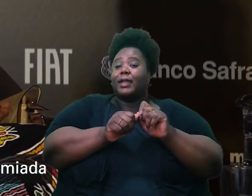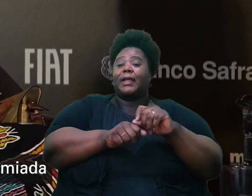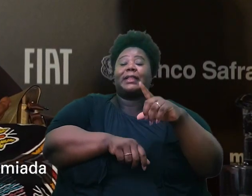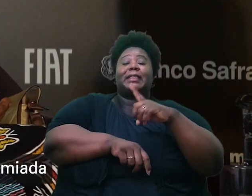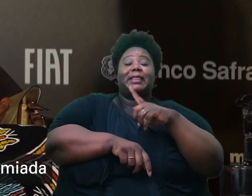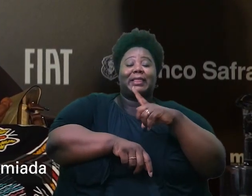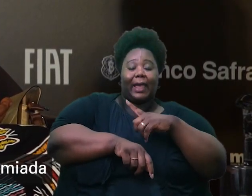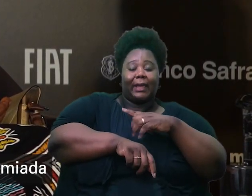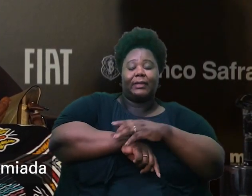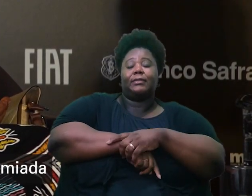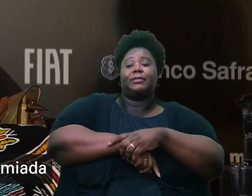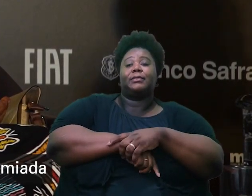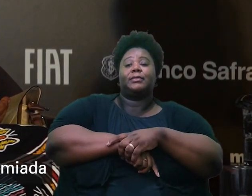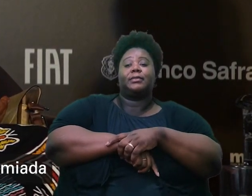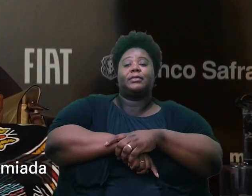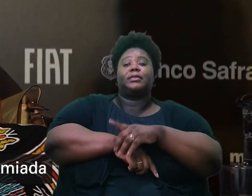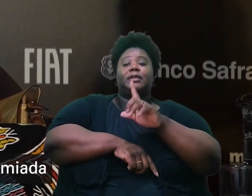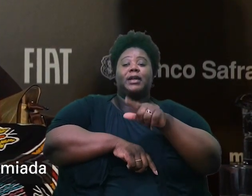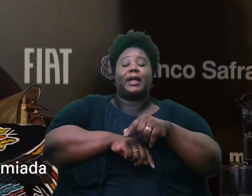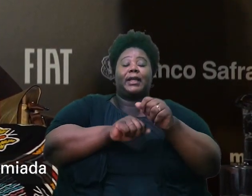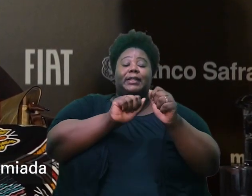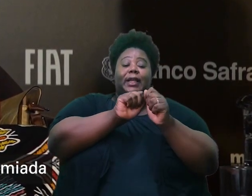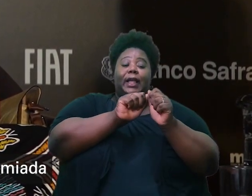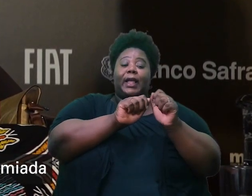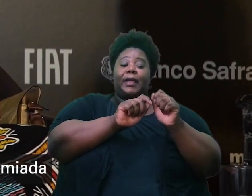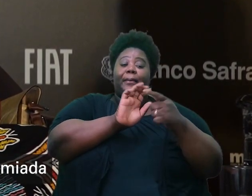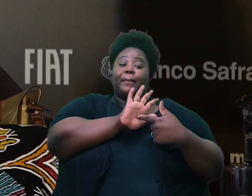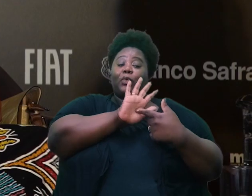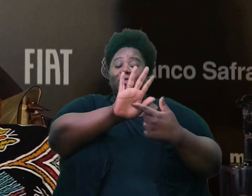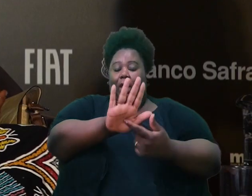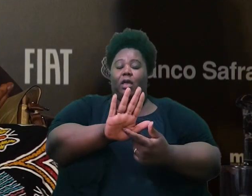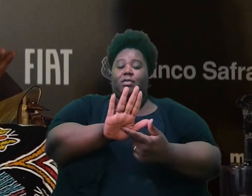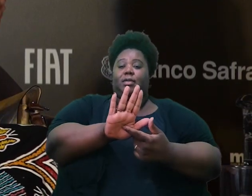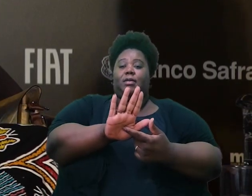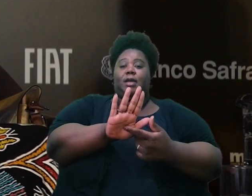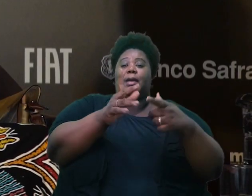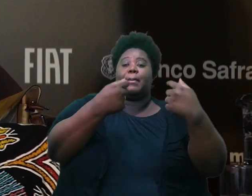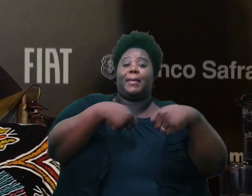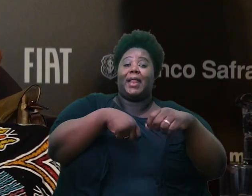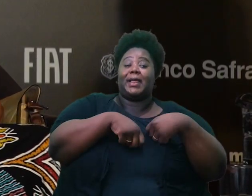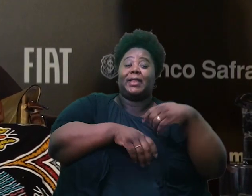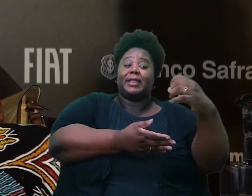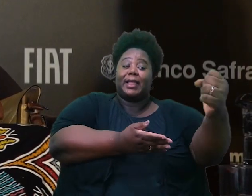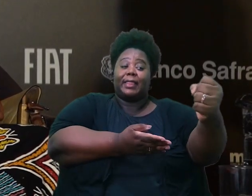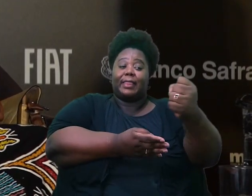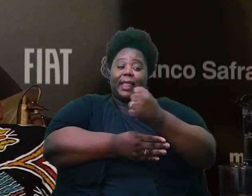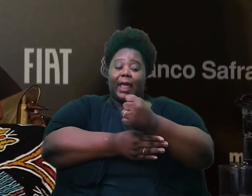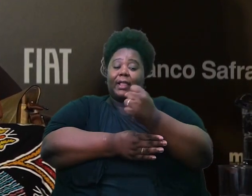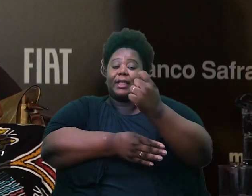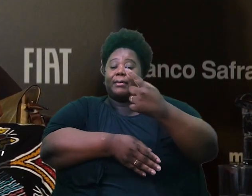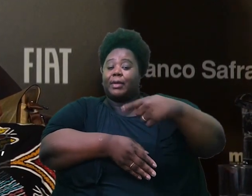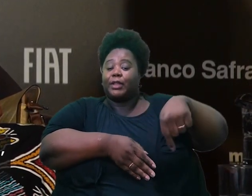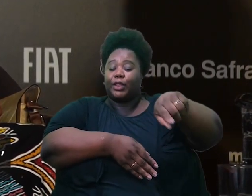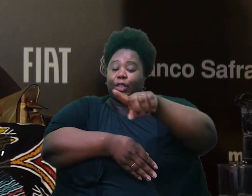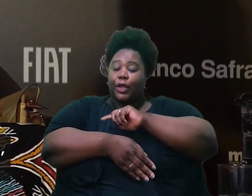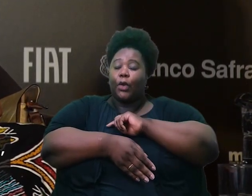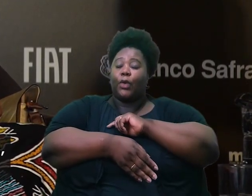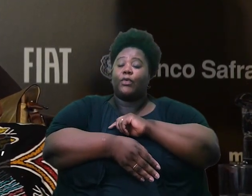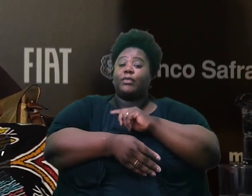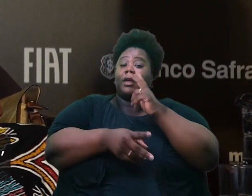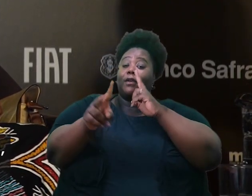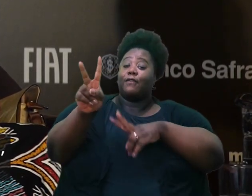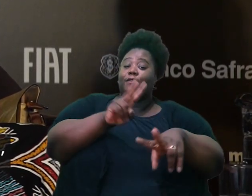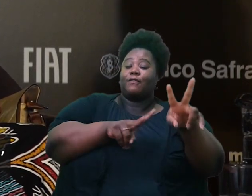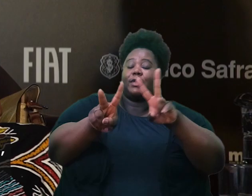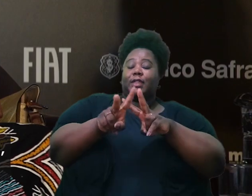tem que ser alumiada, né? Tem que ser trazida para a nossa